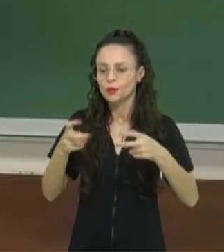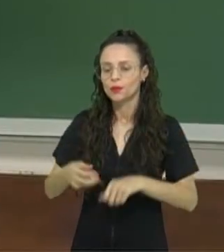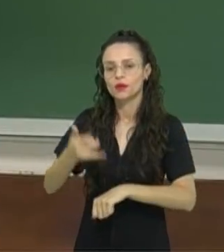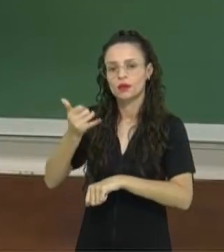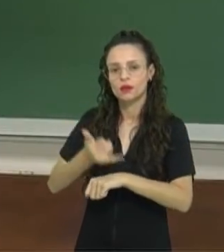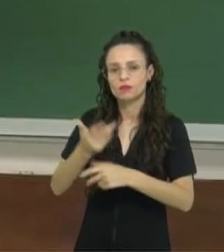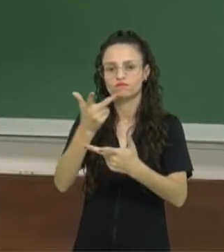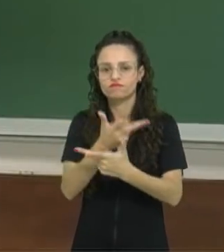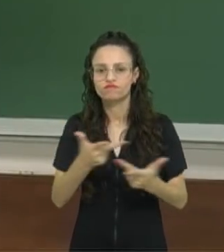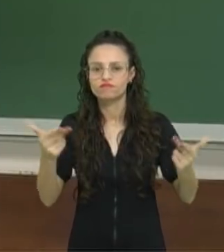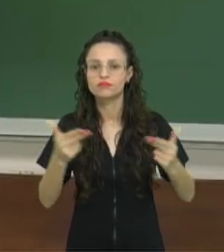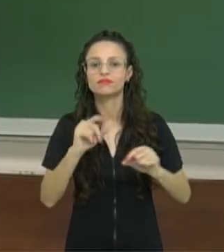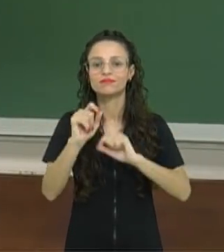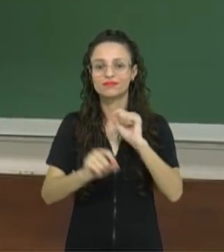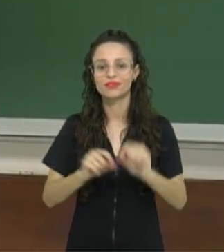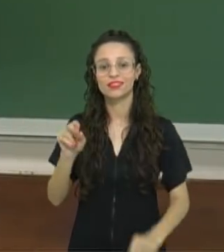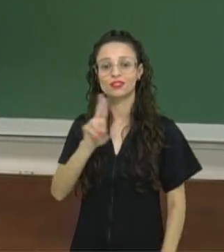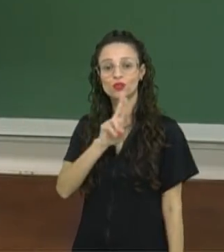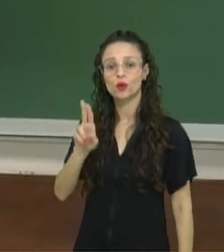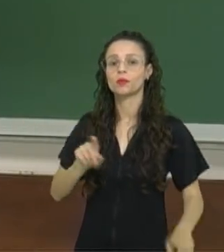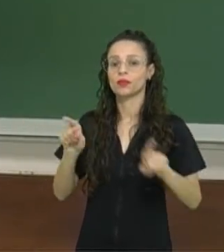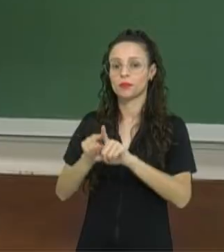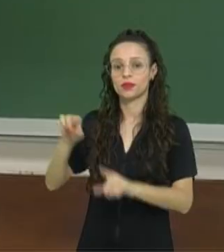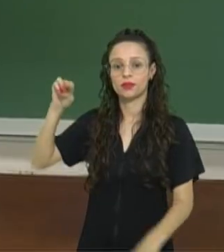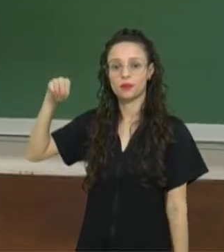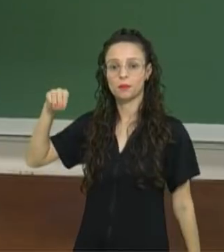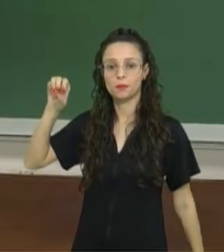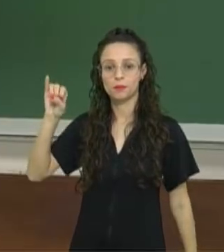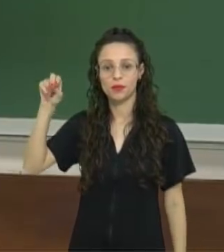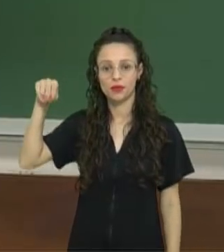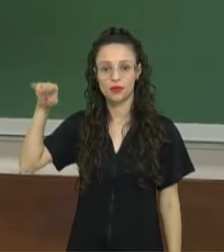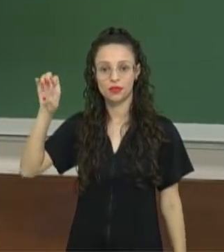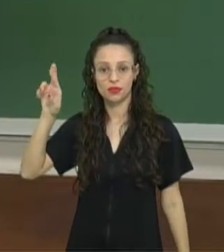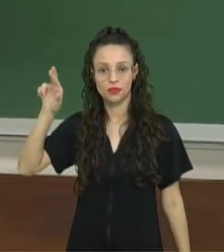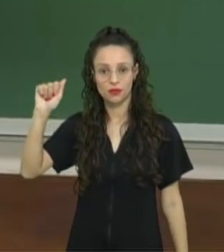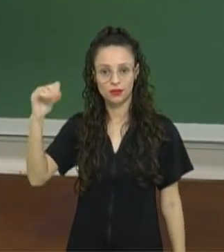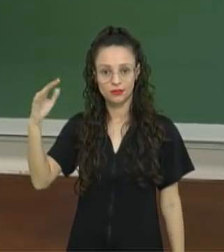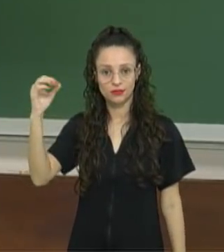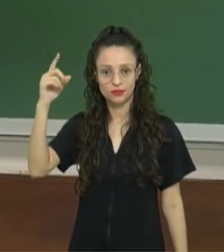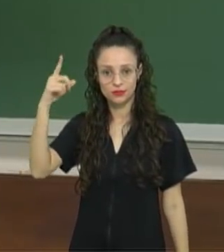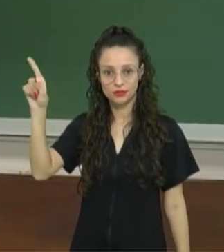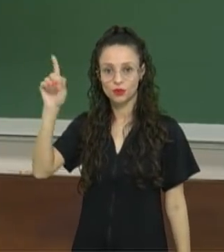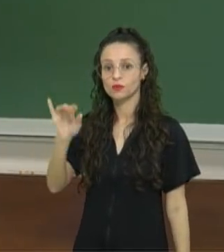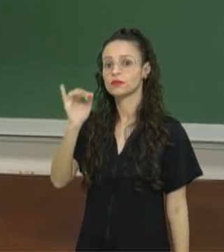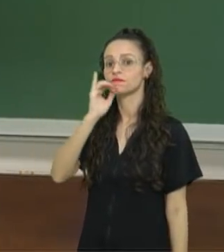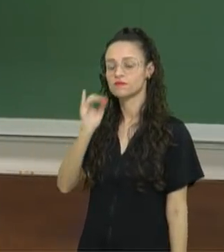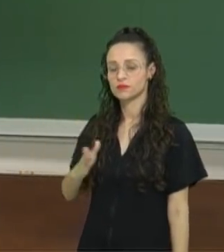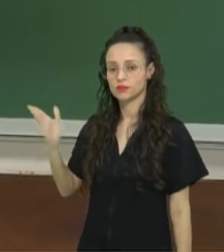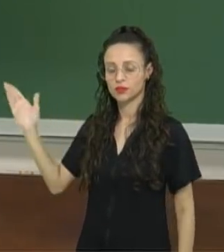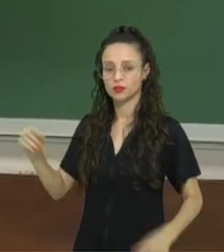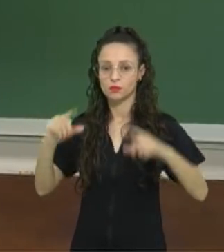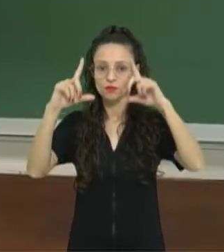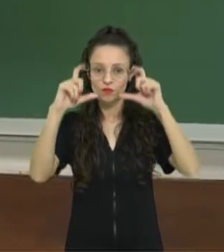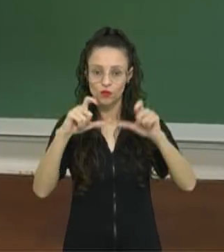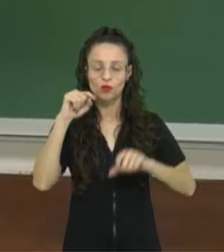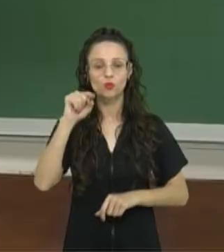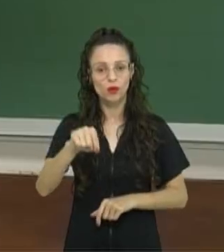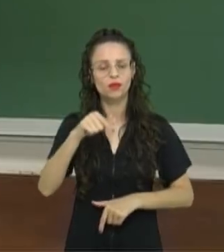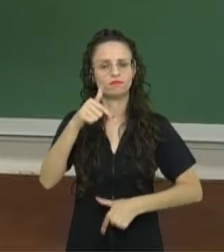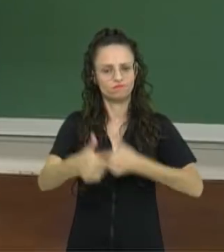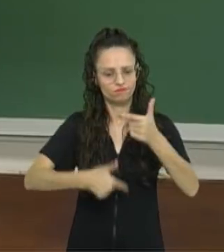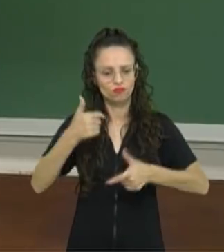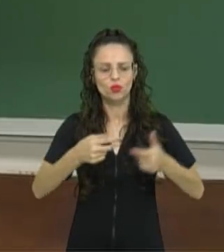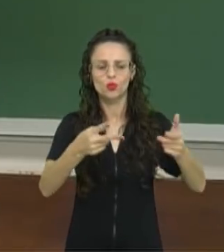também recebe o nome de mineração. Então, na fotografia aqui, nós temos um exemplo dessa